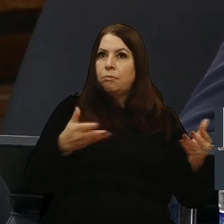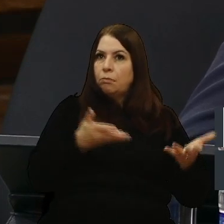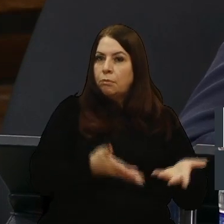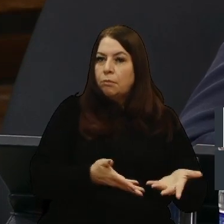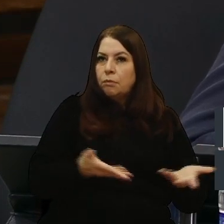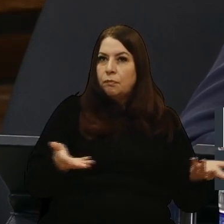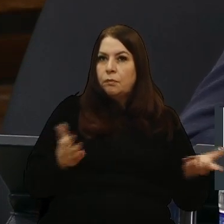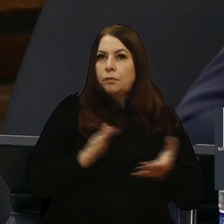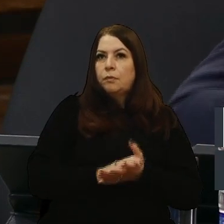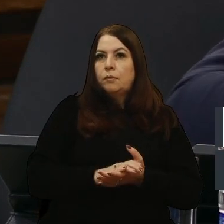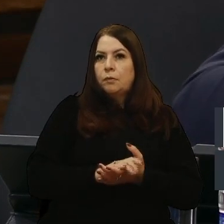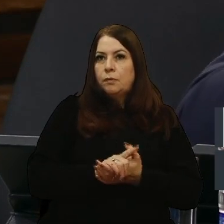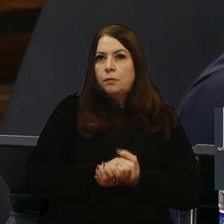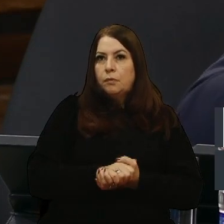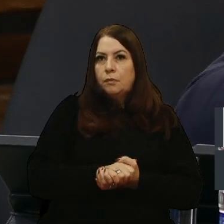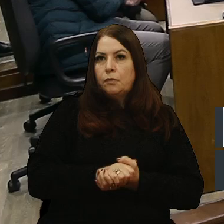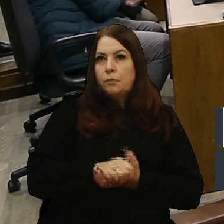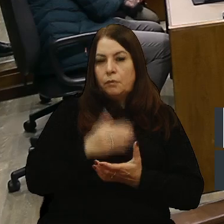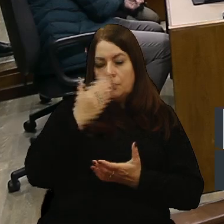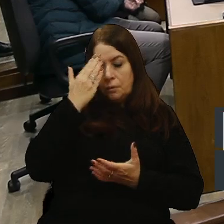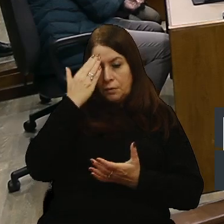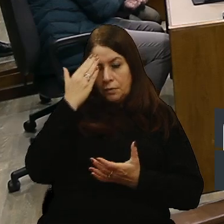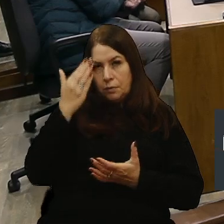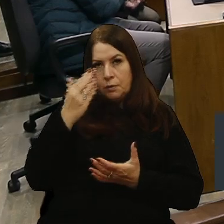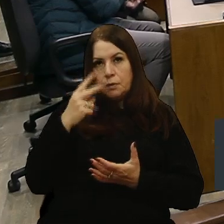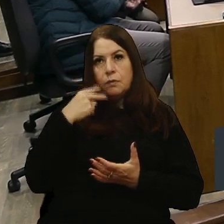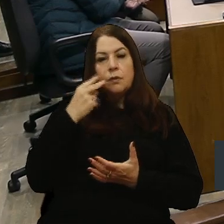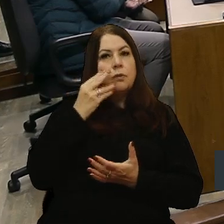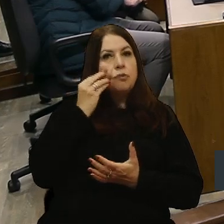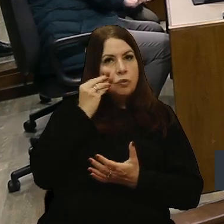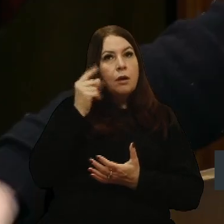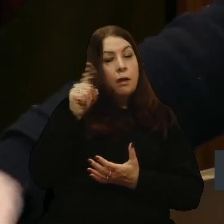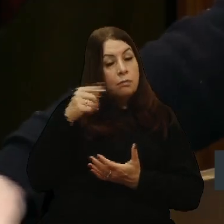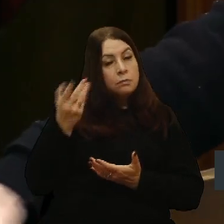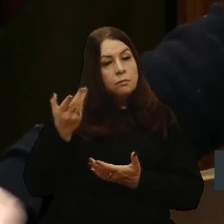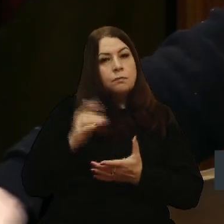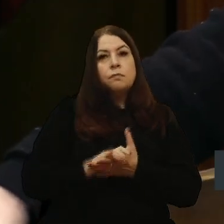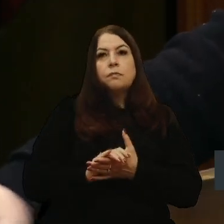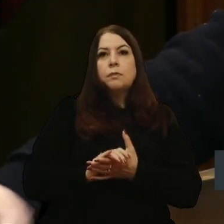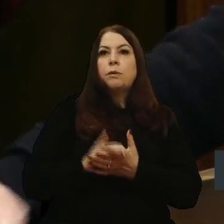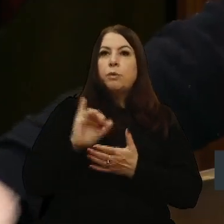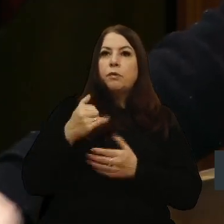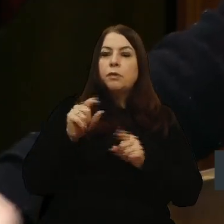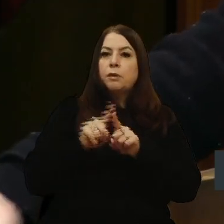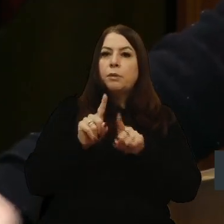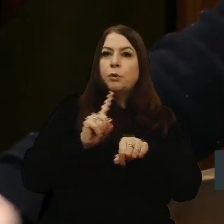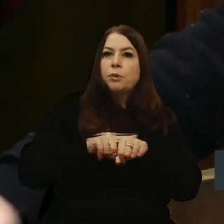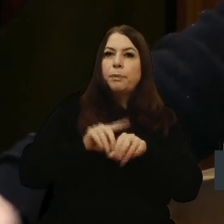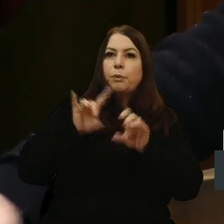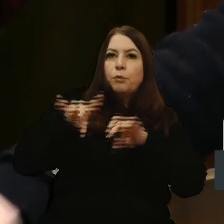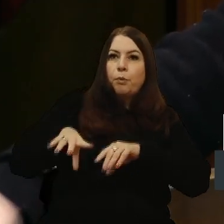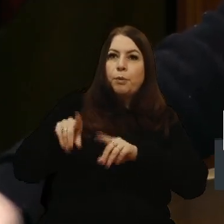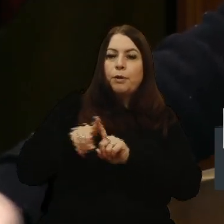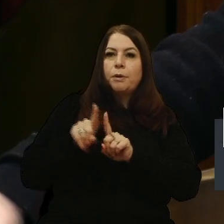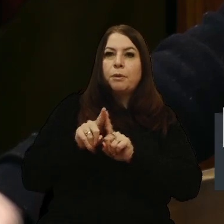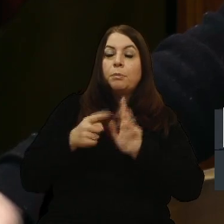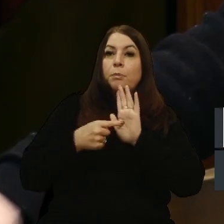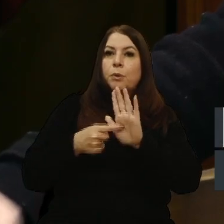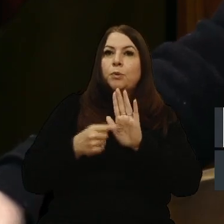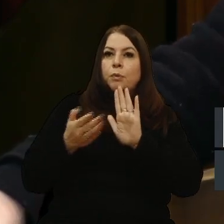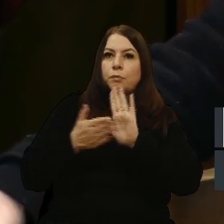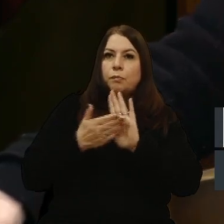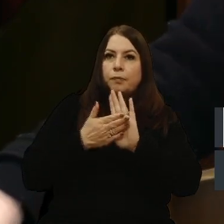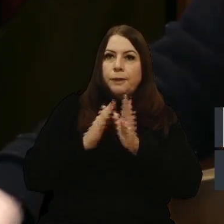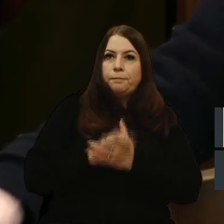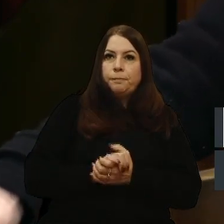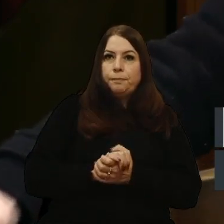Então, é isso. Obrigada, vereador Jack, é exatamente isso. Mas eu queria aproveitar esse tempo que me resta para trazer outra